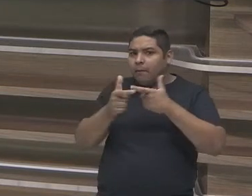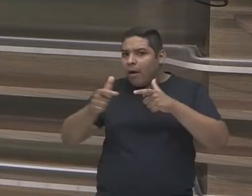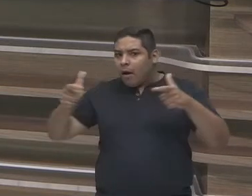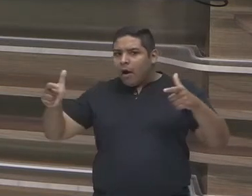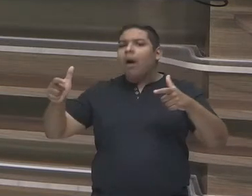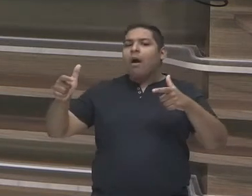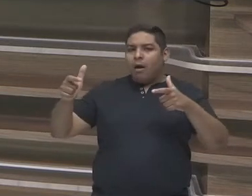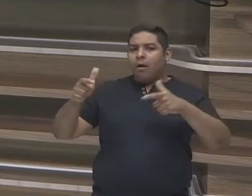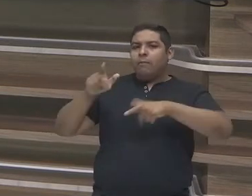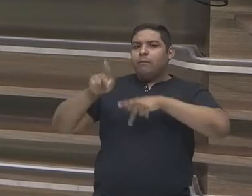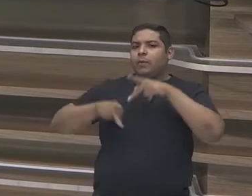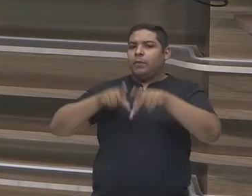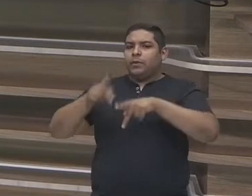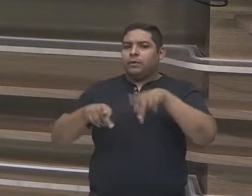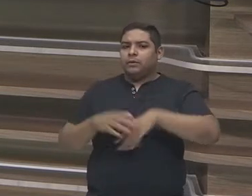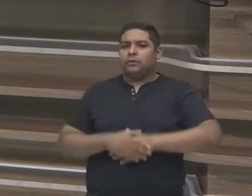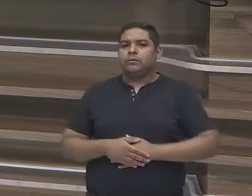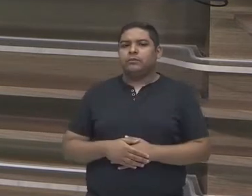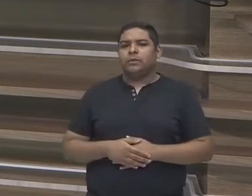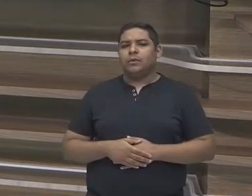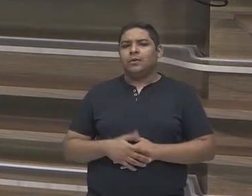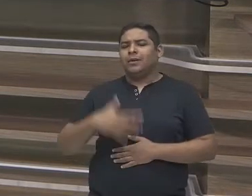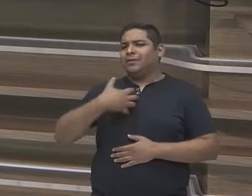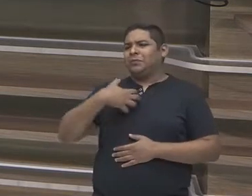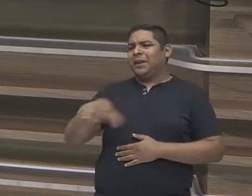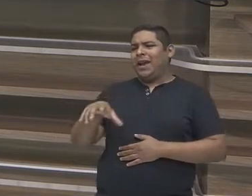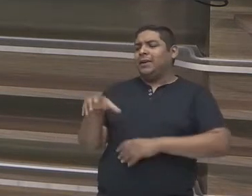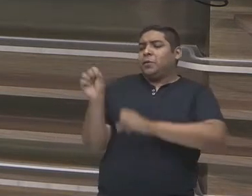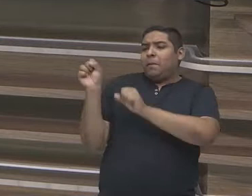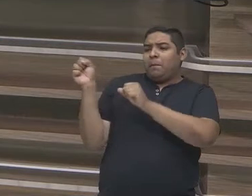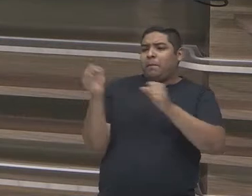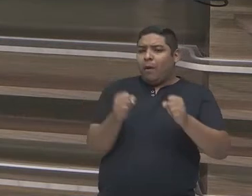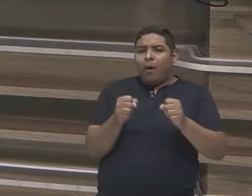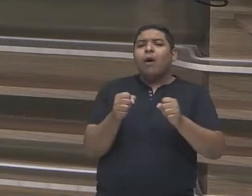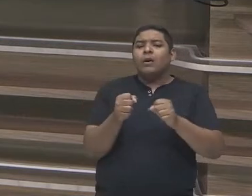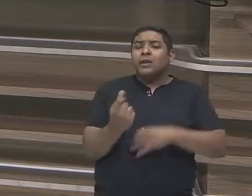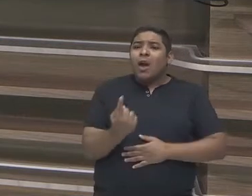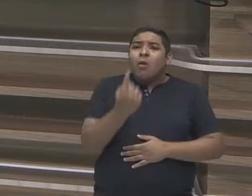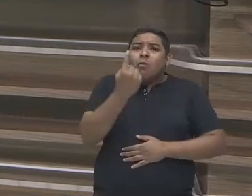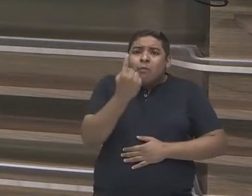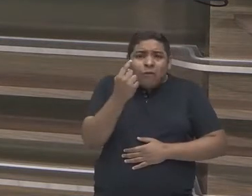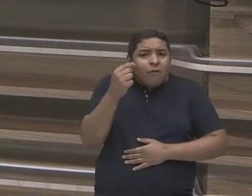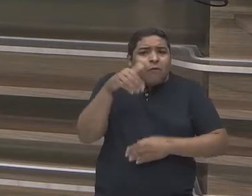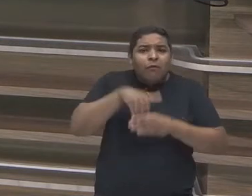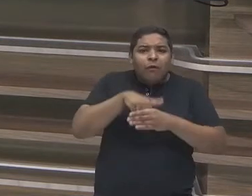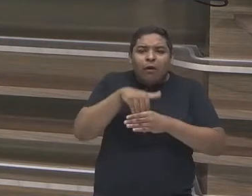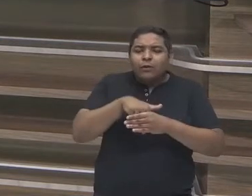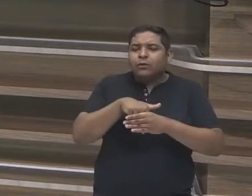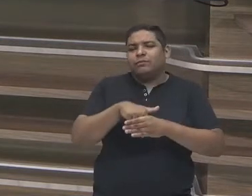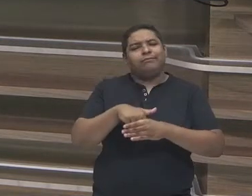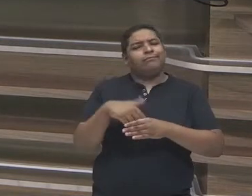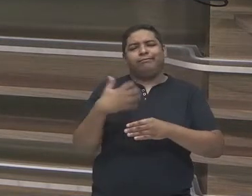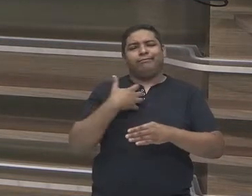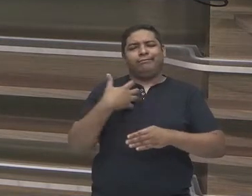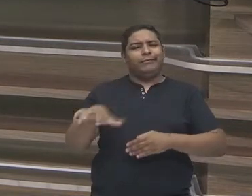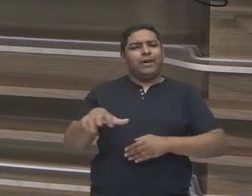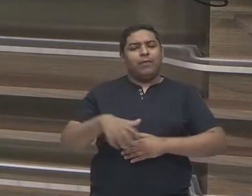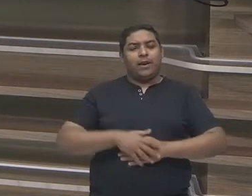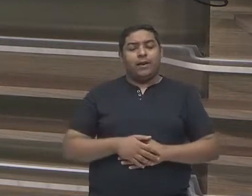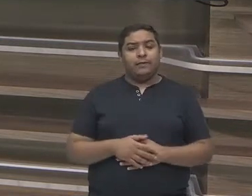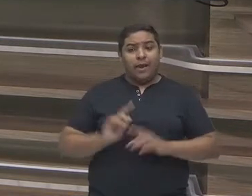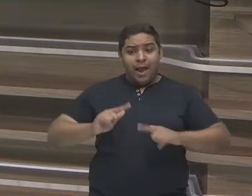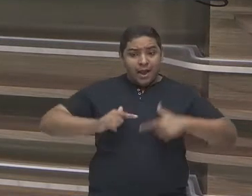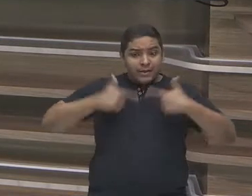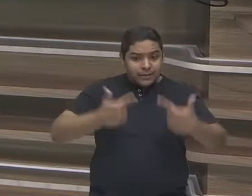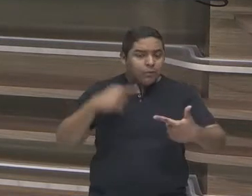população francesa, nós não queremos que o nosso poder tenha a validade de um voto. Porque o que acontecia? Em qualquer ação